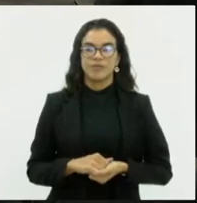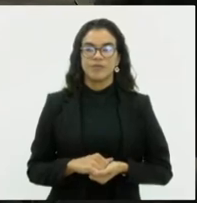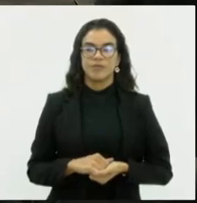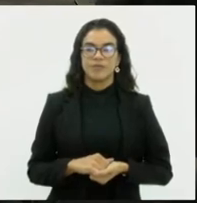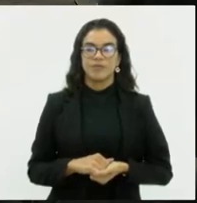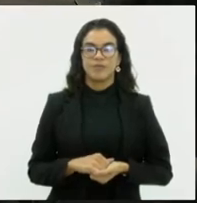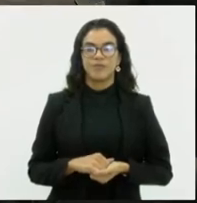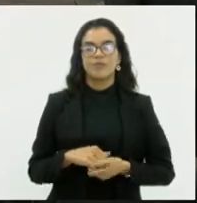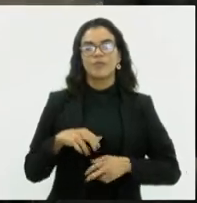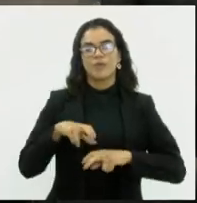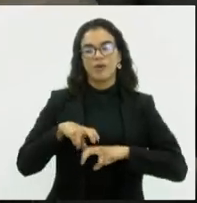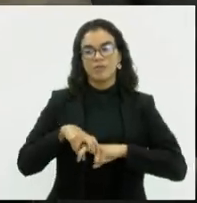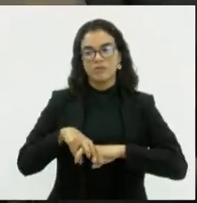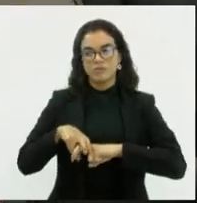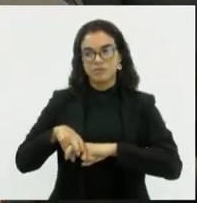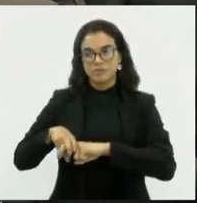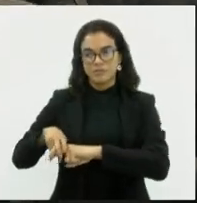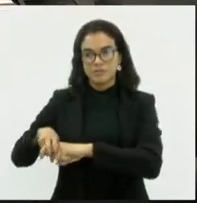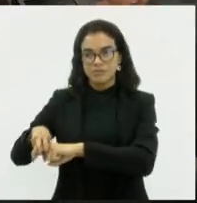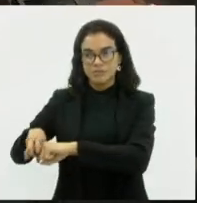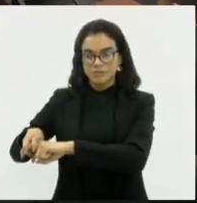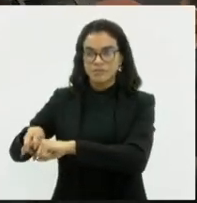Pode sentar todos, por favor.